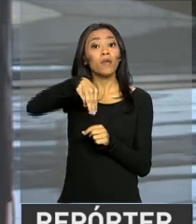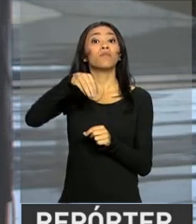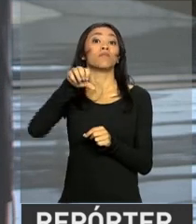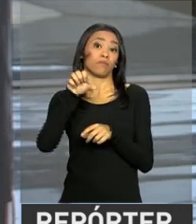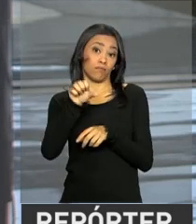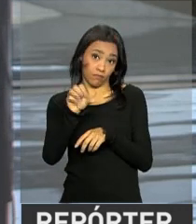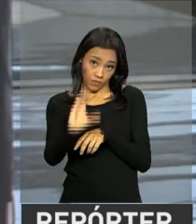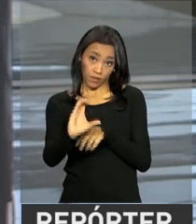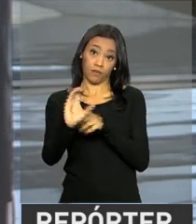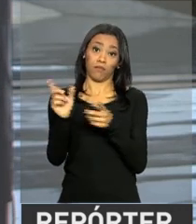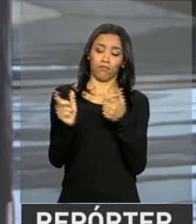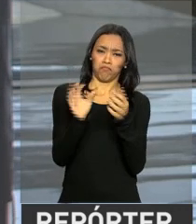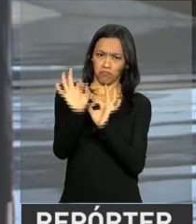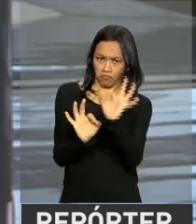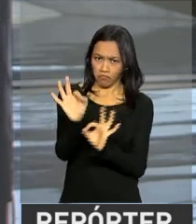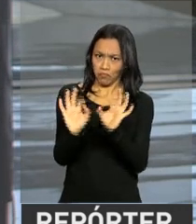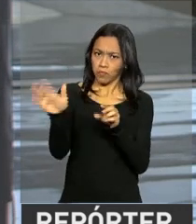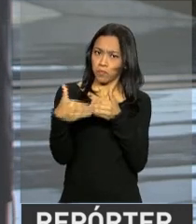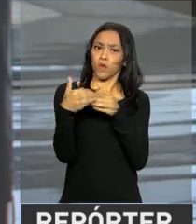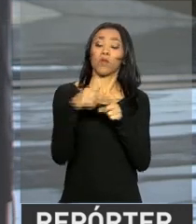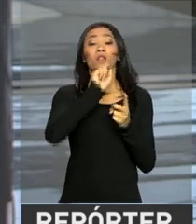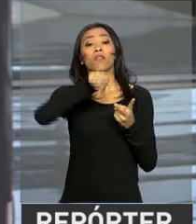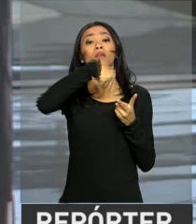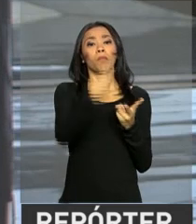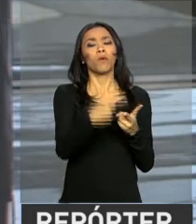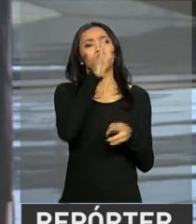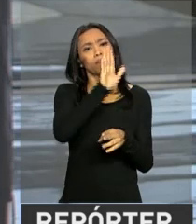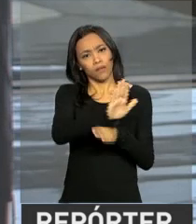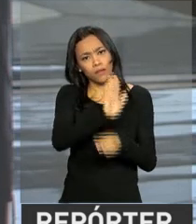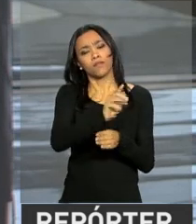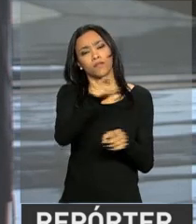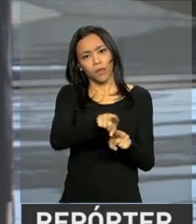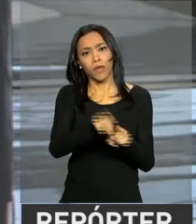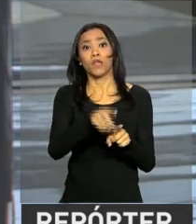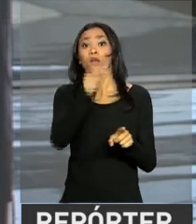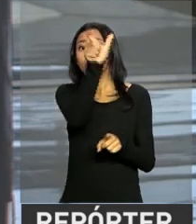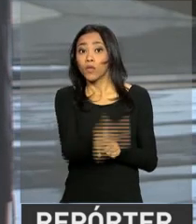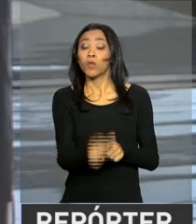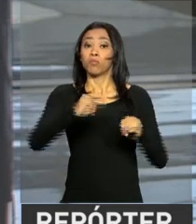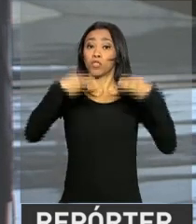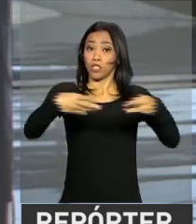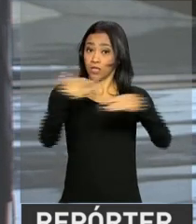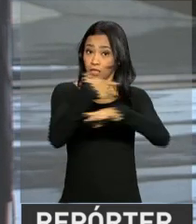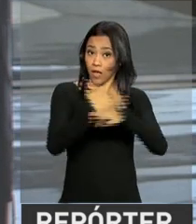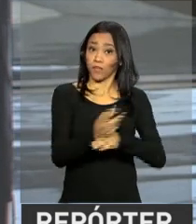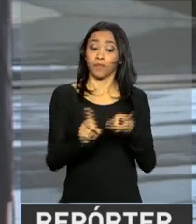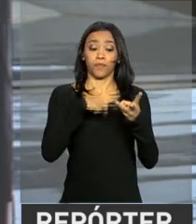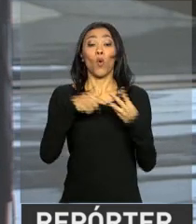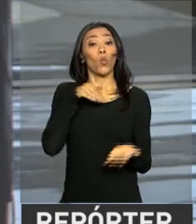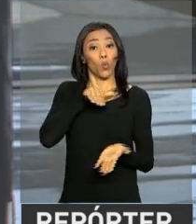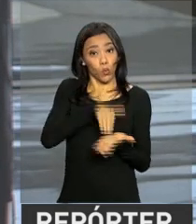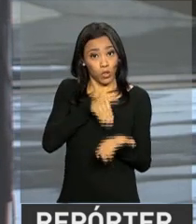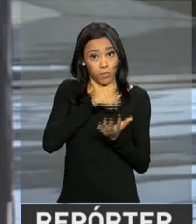Comércio às 4:00 da tarde Michel Temer recebe o Ministro das cidades Bruno Araújo uma última informação Daniele